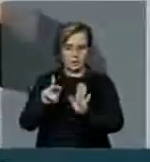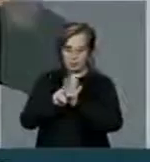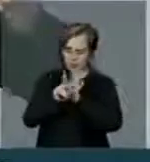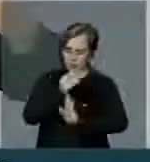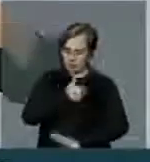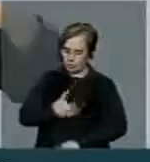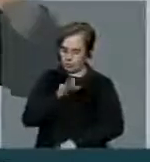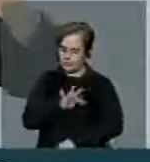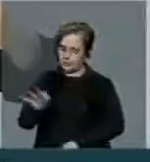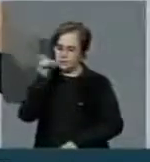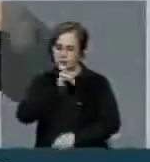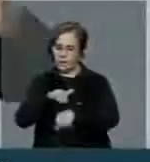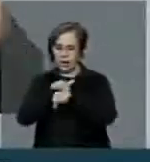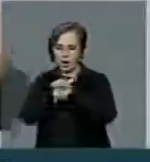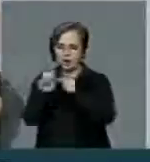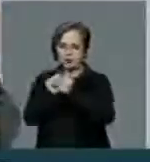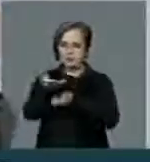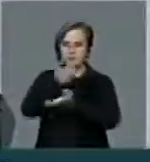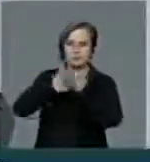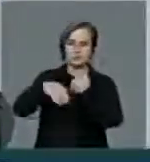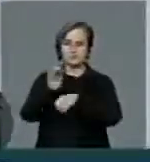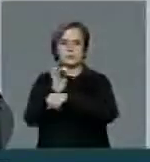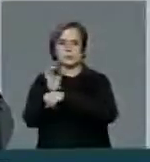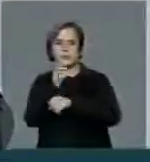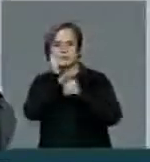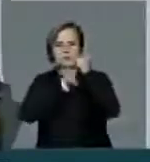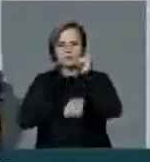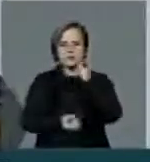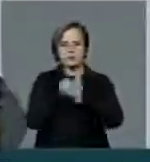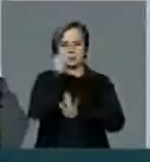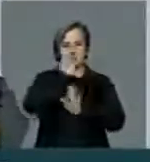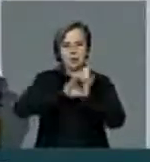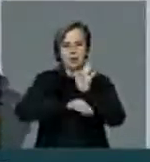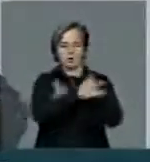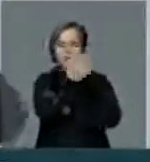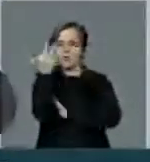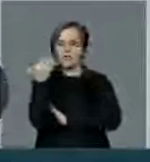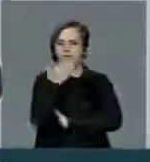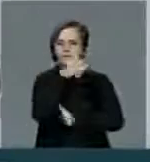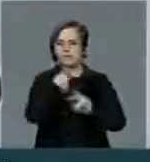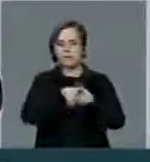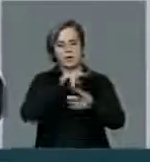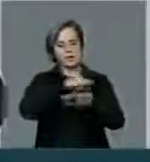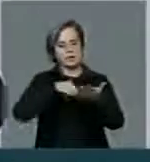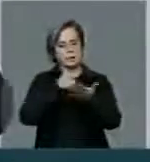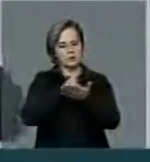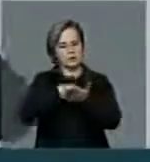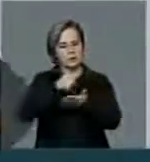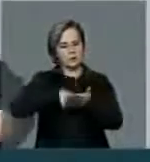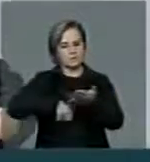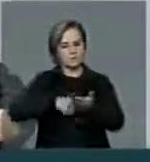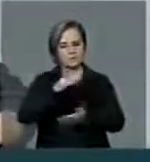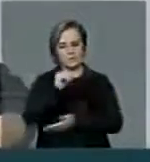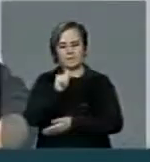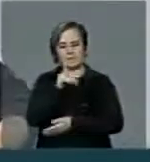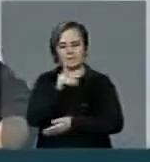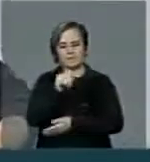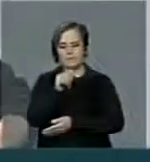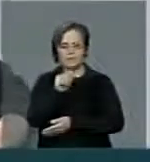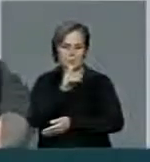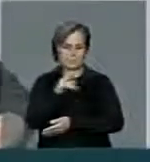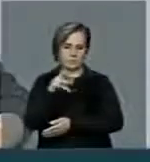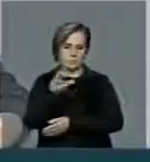para dialogar com os estados na implementação do Código Florestal, principalmente do Cadastro Ambiental Rural. Mais do que isso, chama a